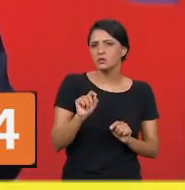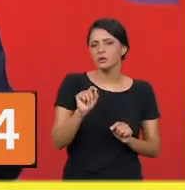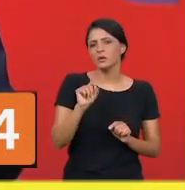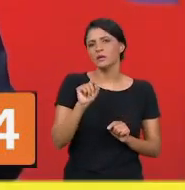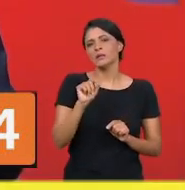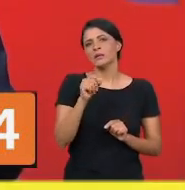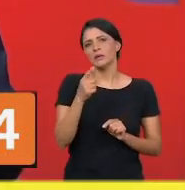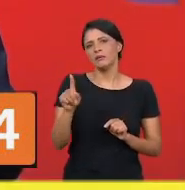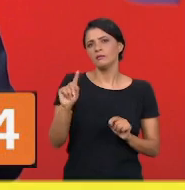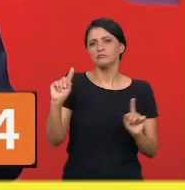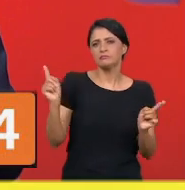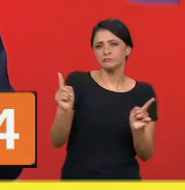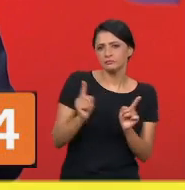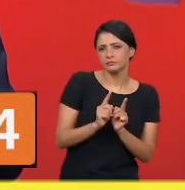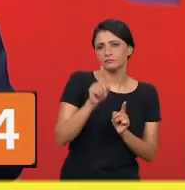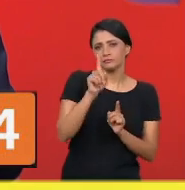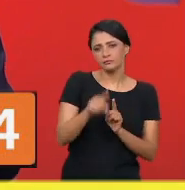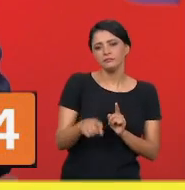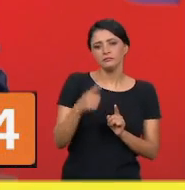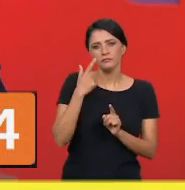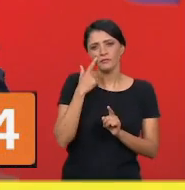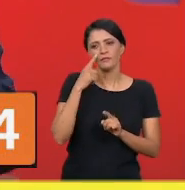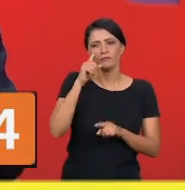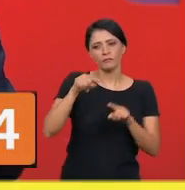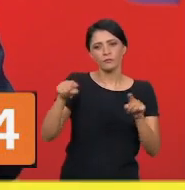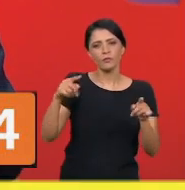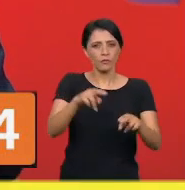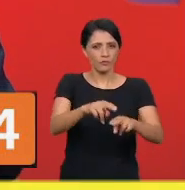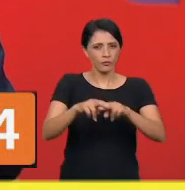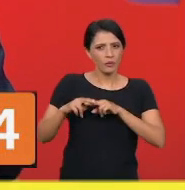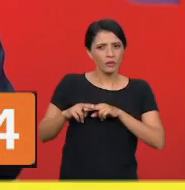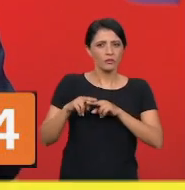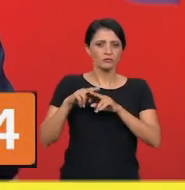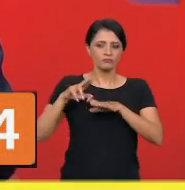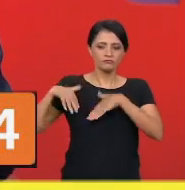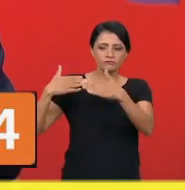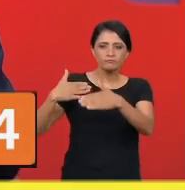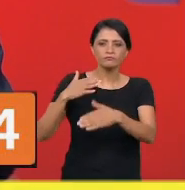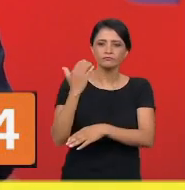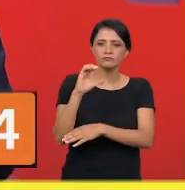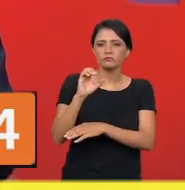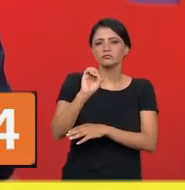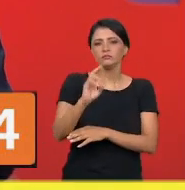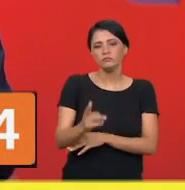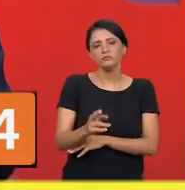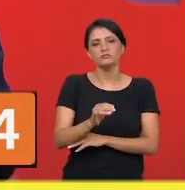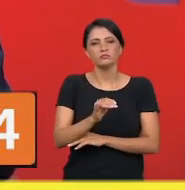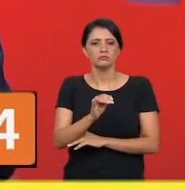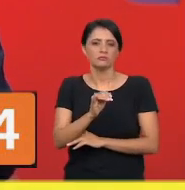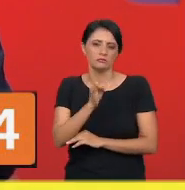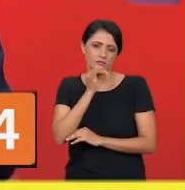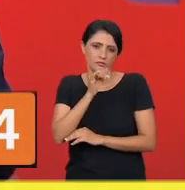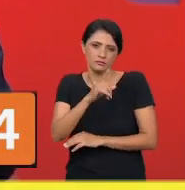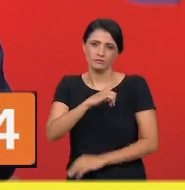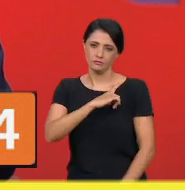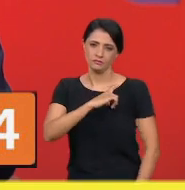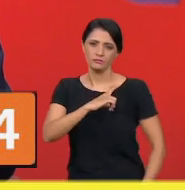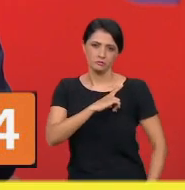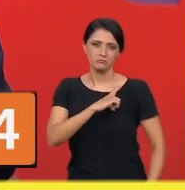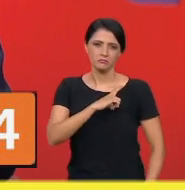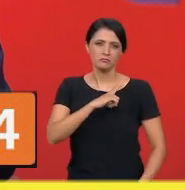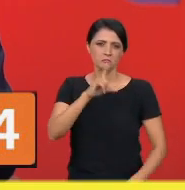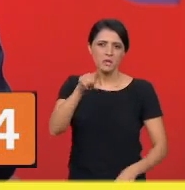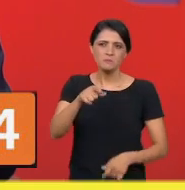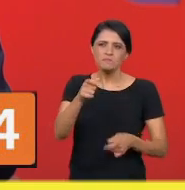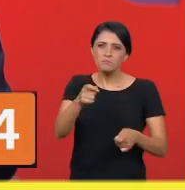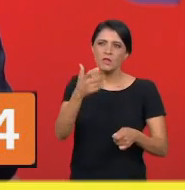componente menor, essas elucubrações, por conta do desenvolvimento científico, ou ainda se tem esse feeling, esse tato